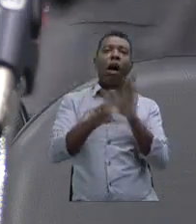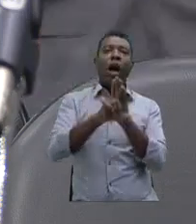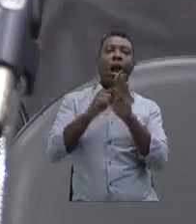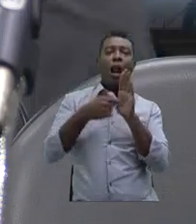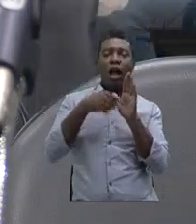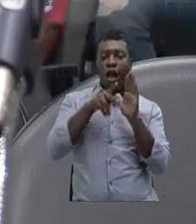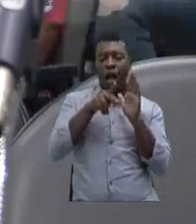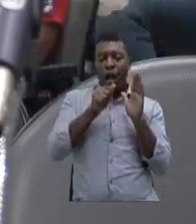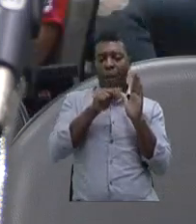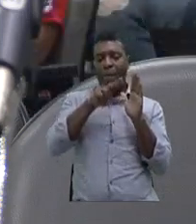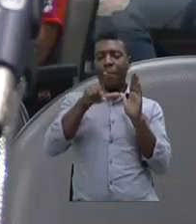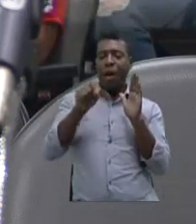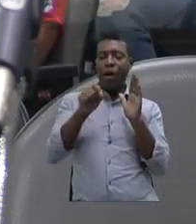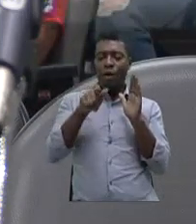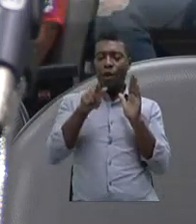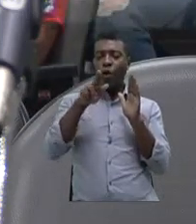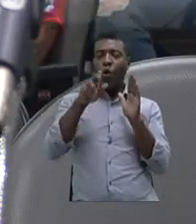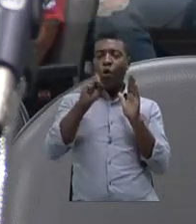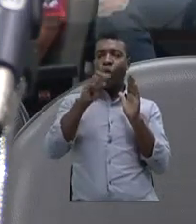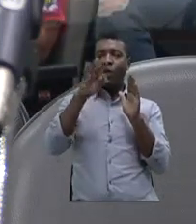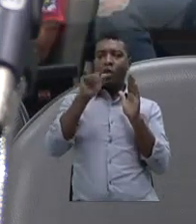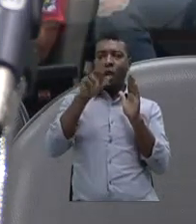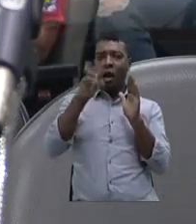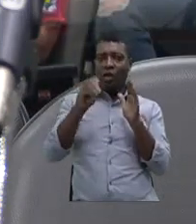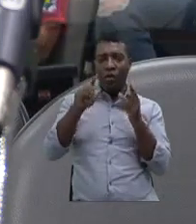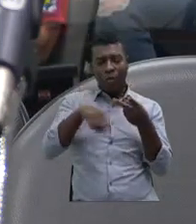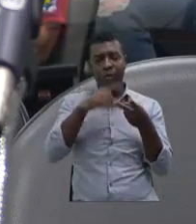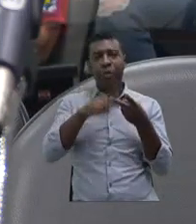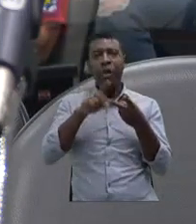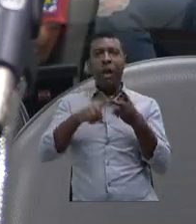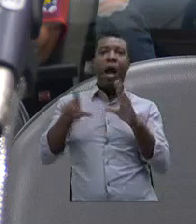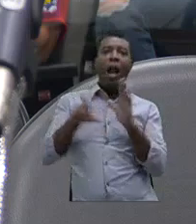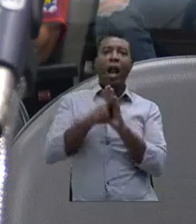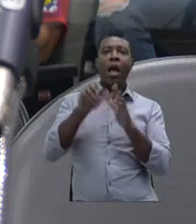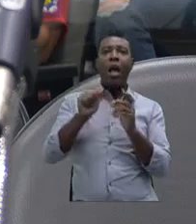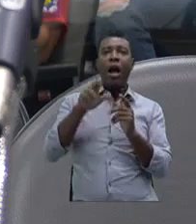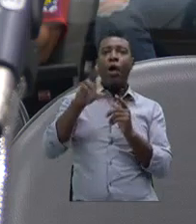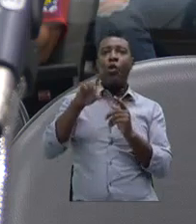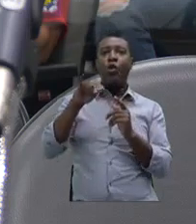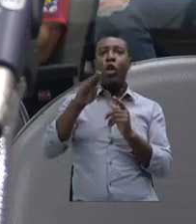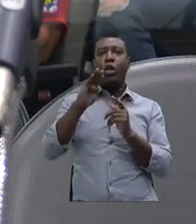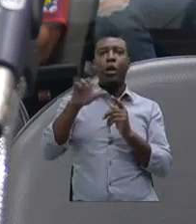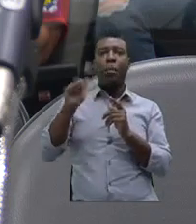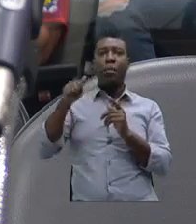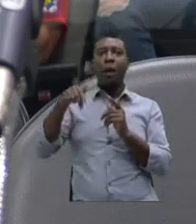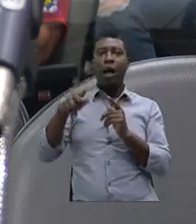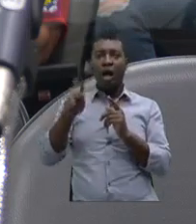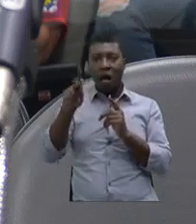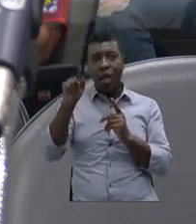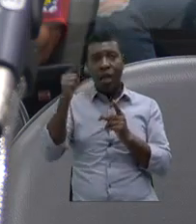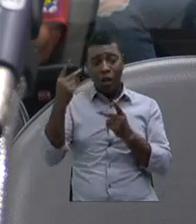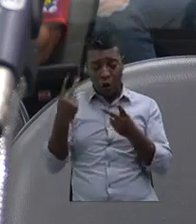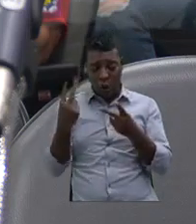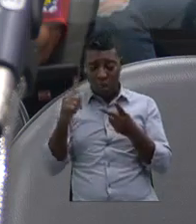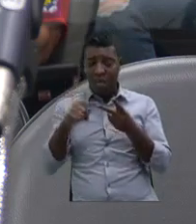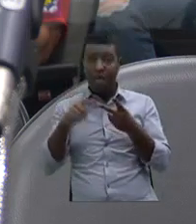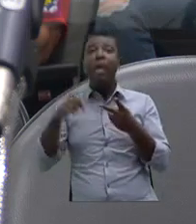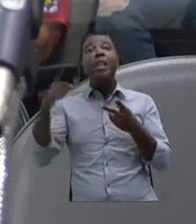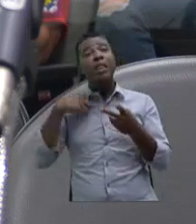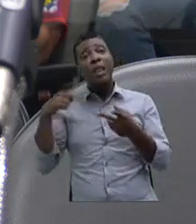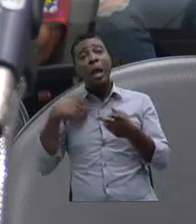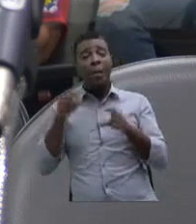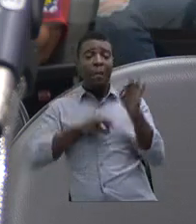um planejamento para a execução da Lei Aldir Blanc II, né? E uma questão, para mim, que é fundamental, se